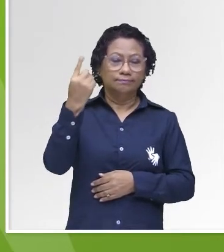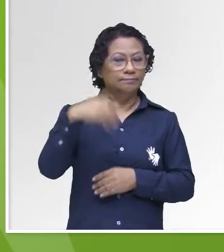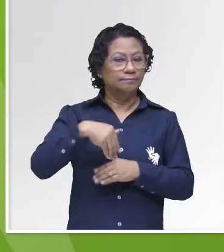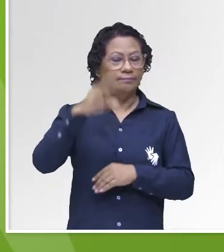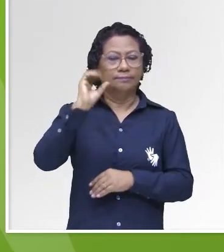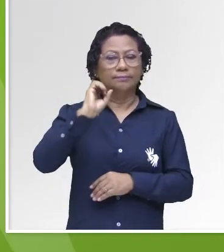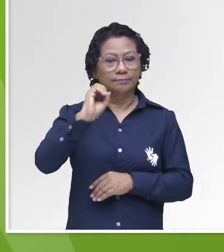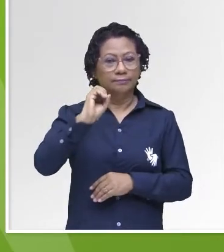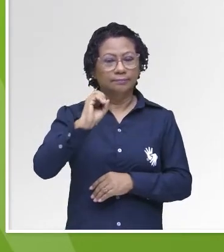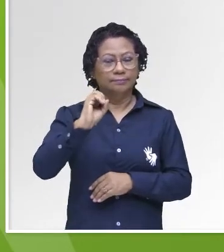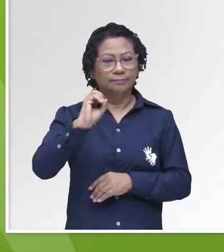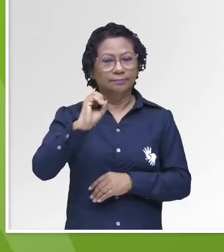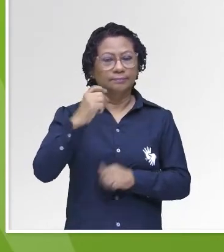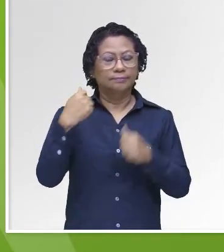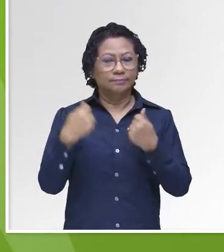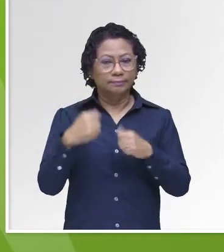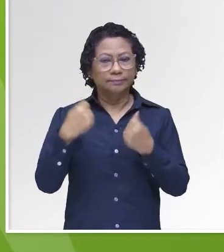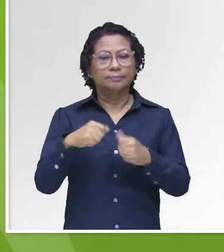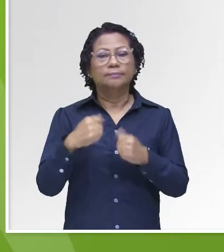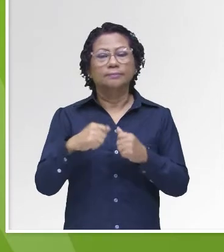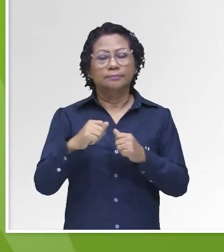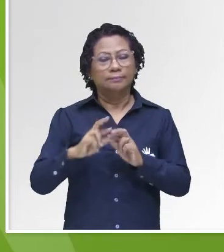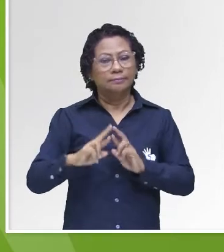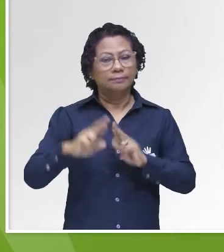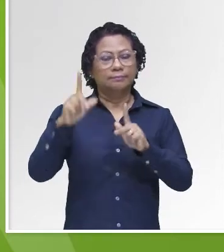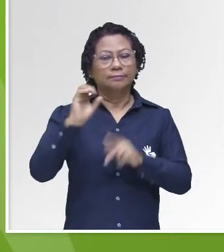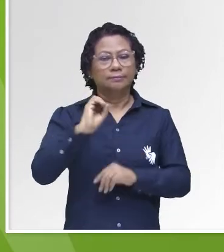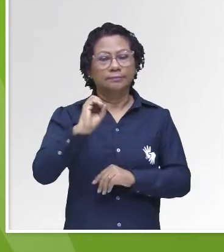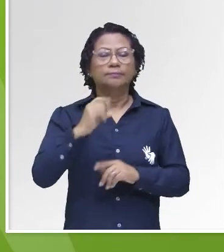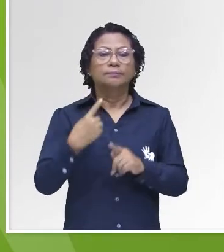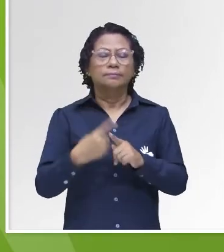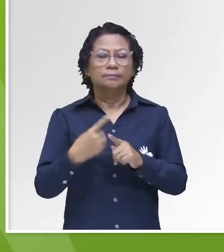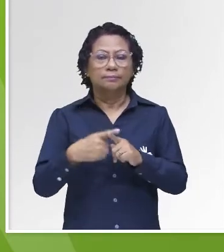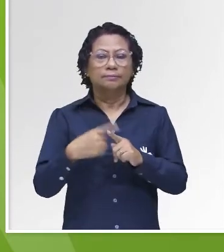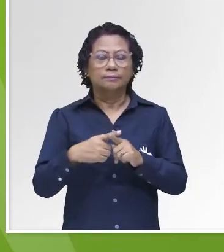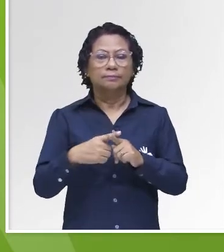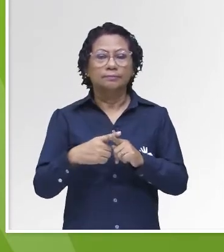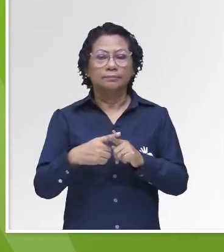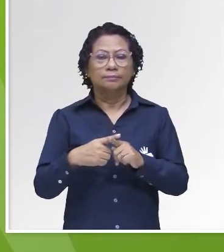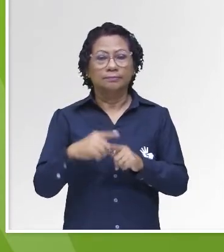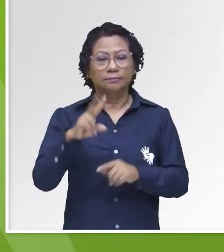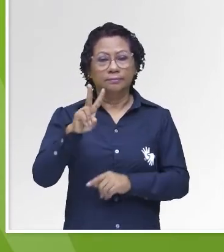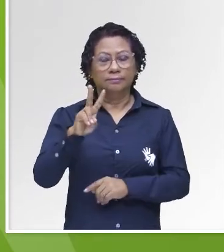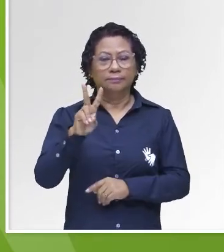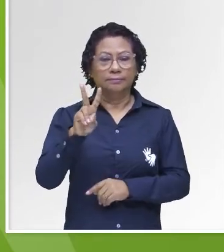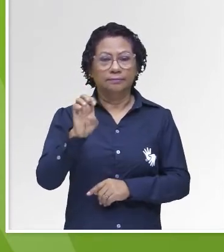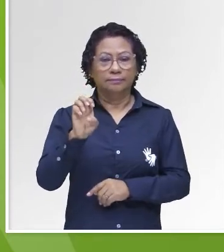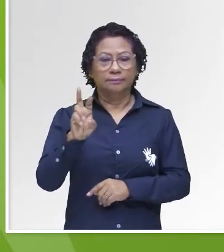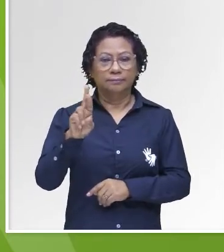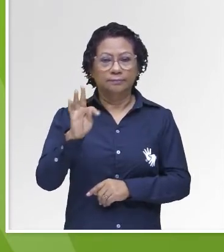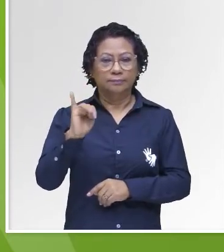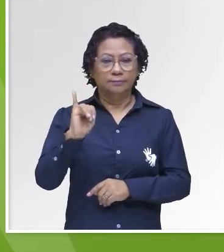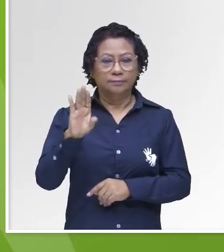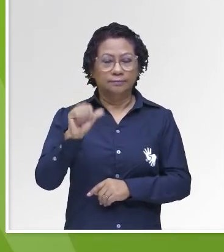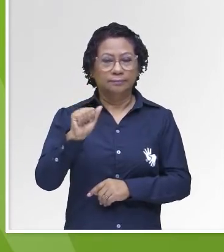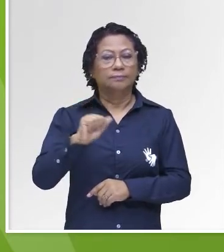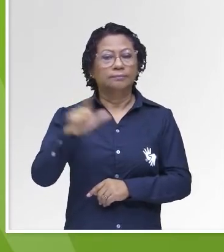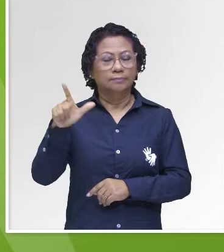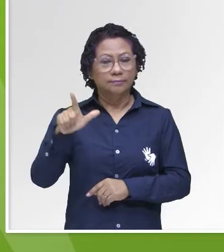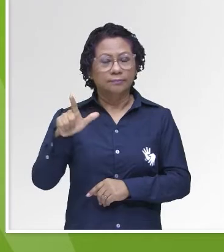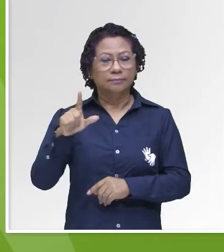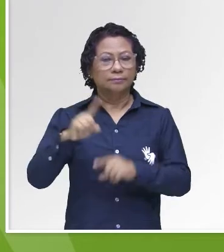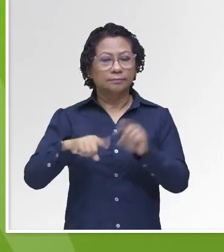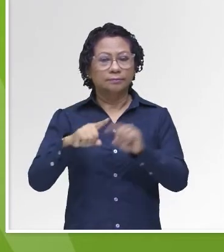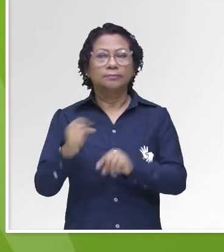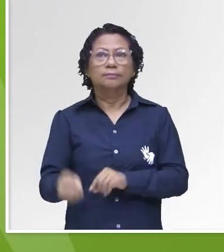ser diferente de zero. Por quê? Porque no lançamento vertical você vai lançar um objeto para cima. Lançar